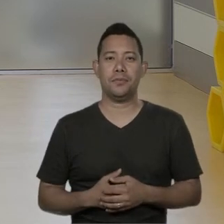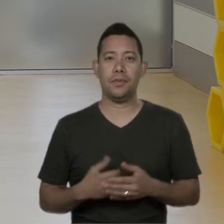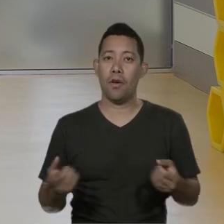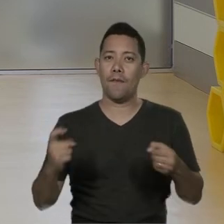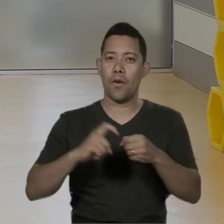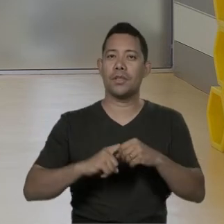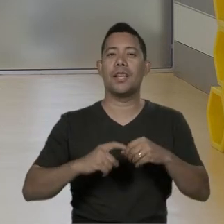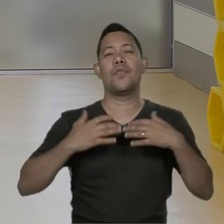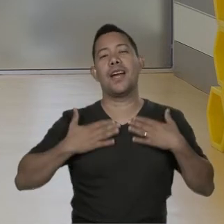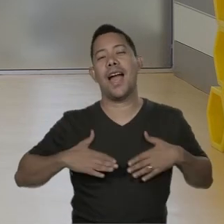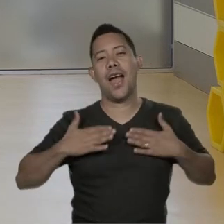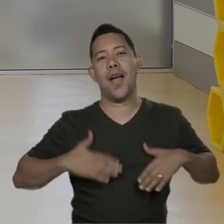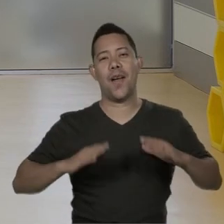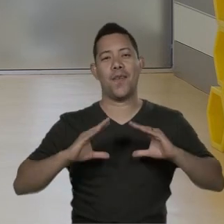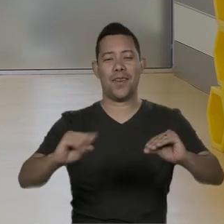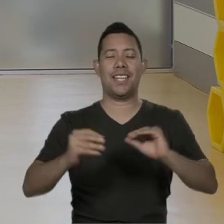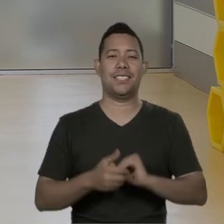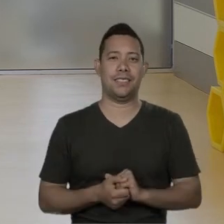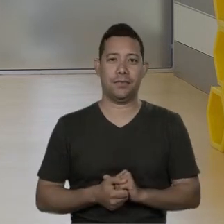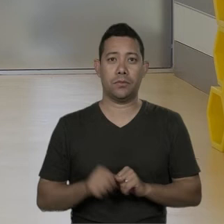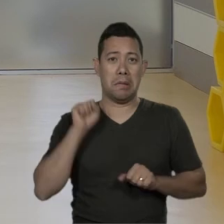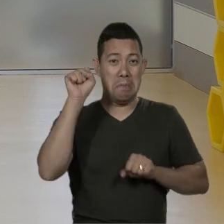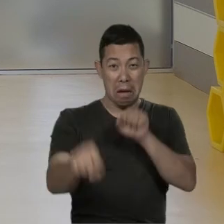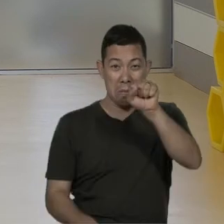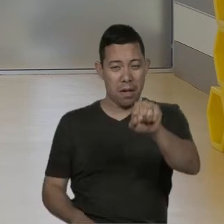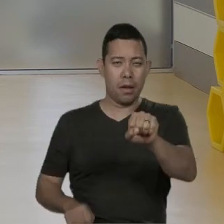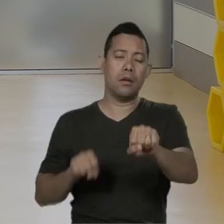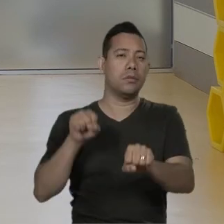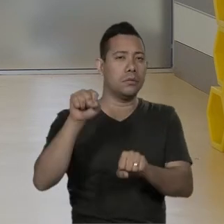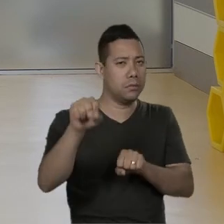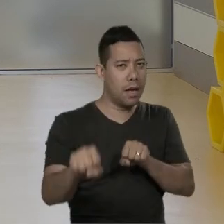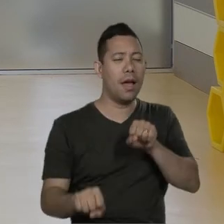sua calma. Diminui o giro,